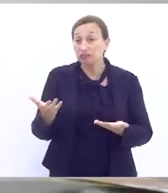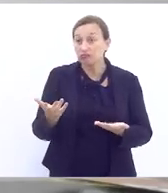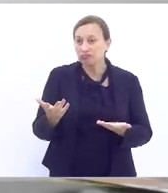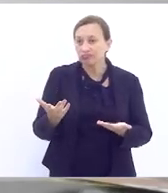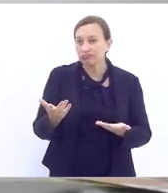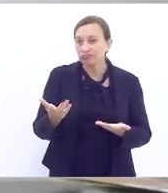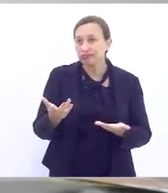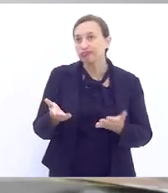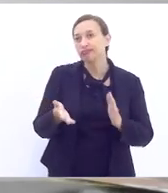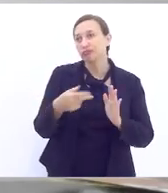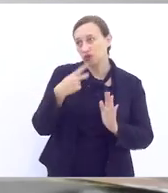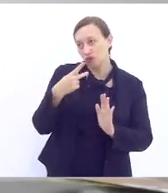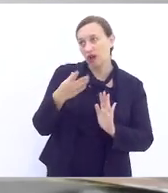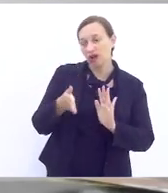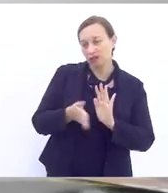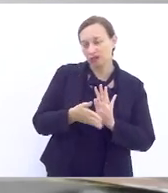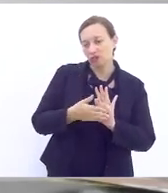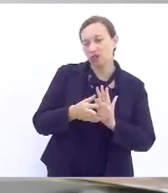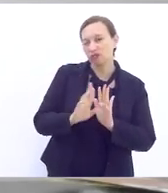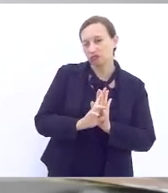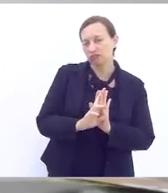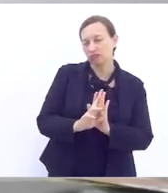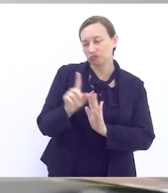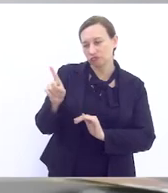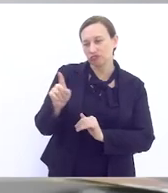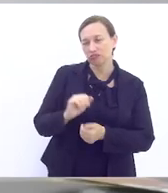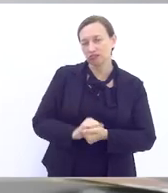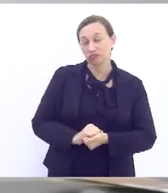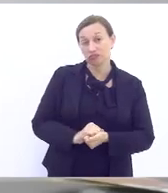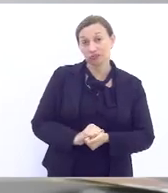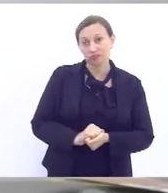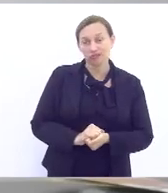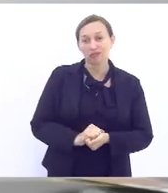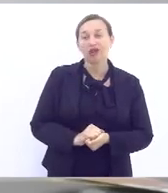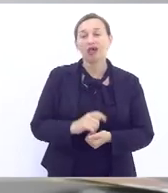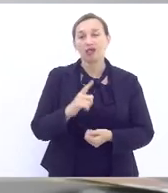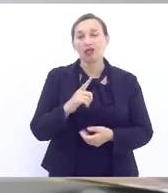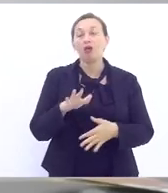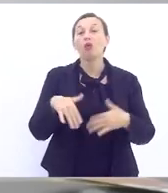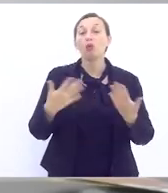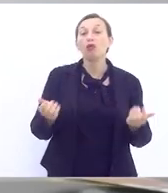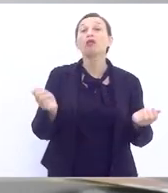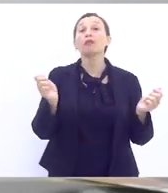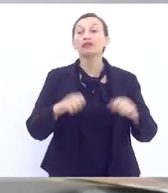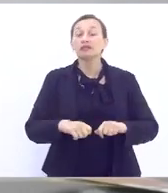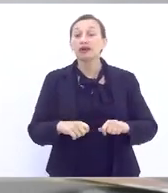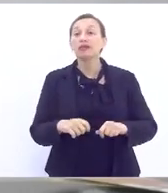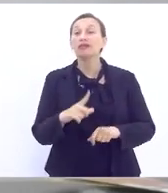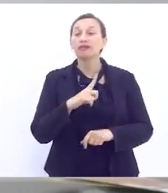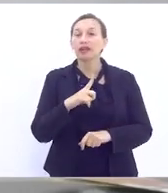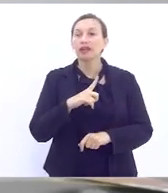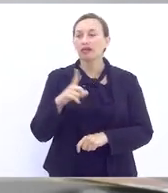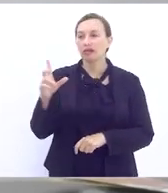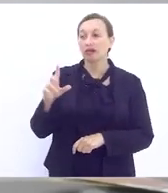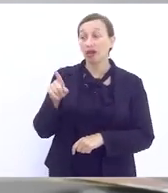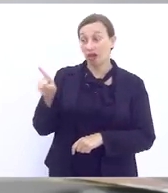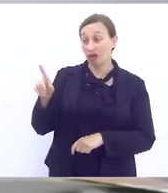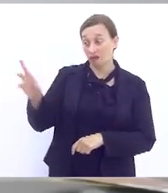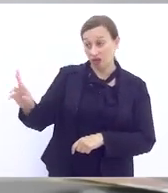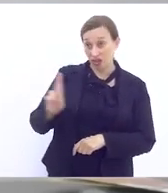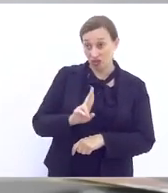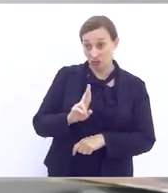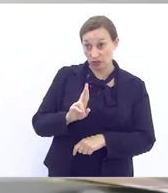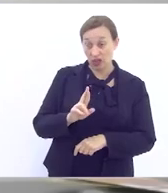falando dos propósitos representante aqui qual é a capacidade de mobilização ele vai responder assim eu